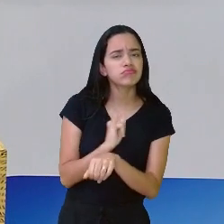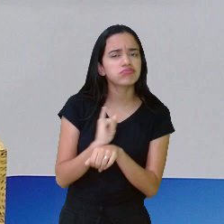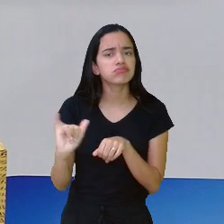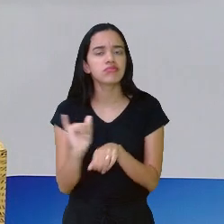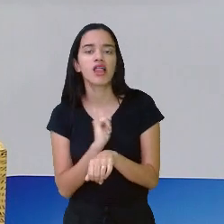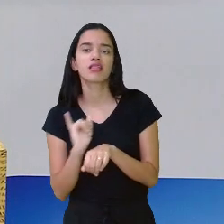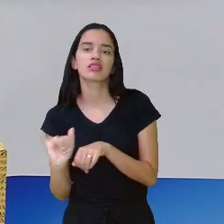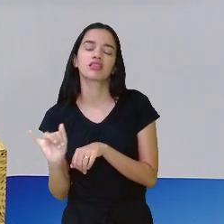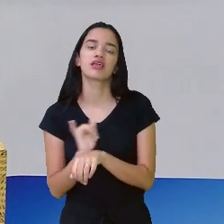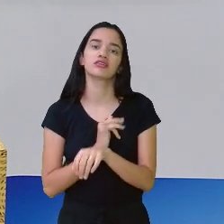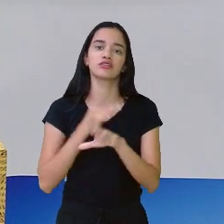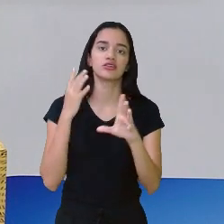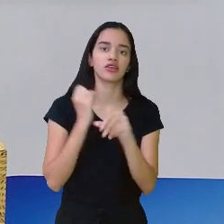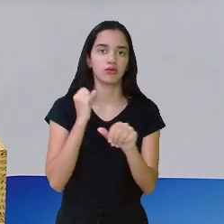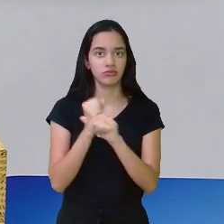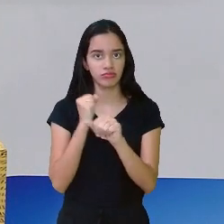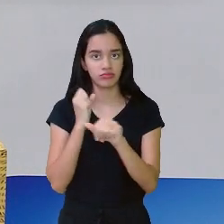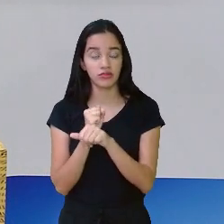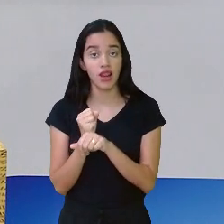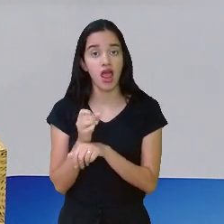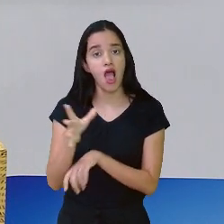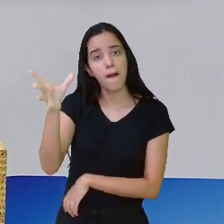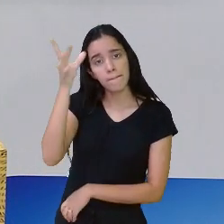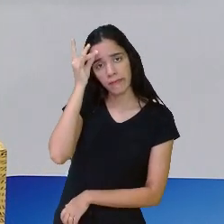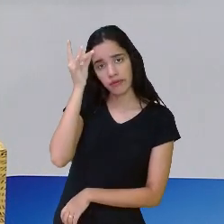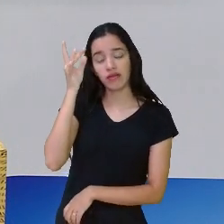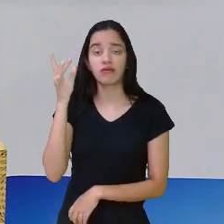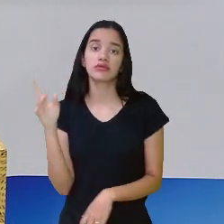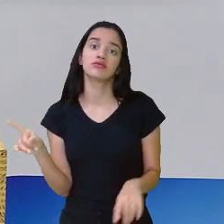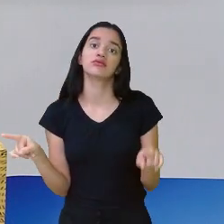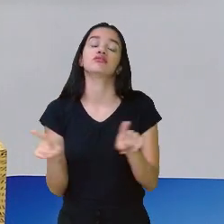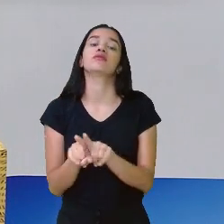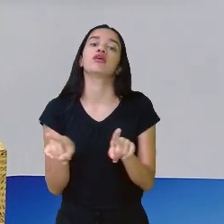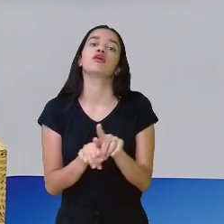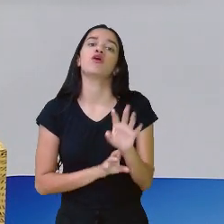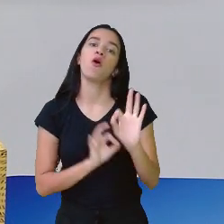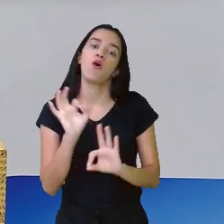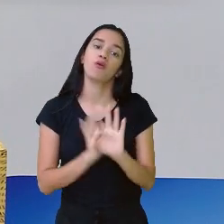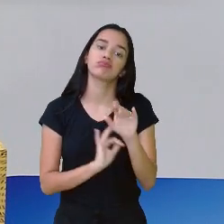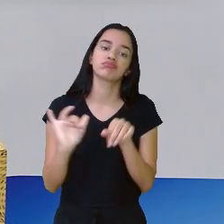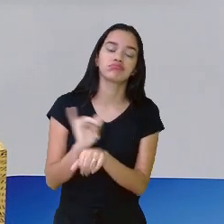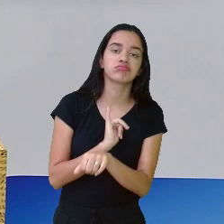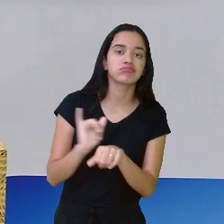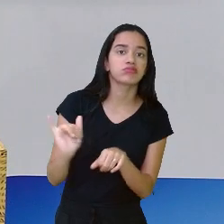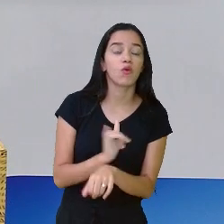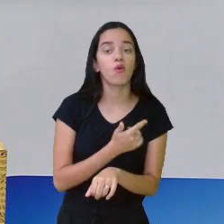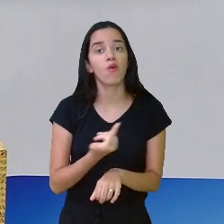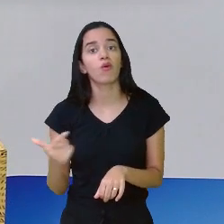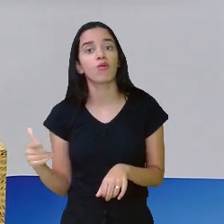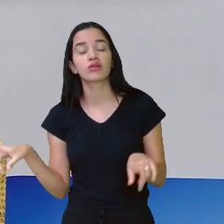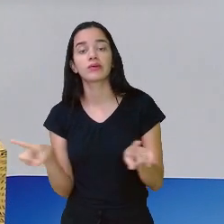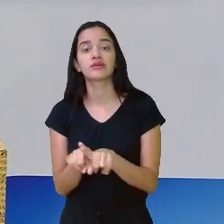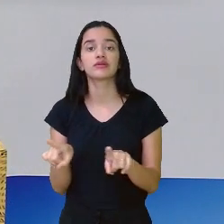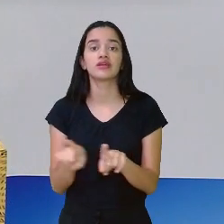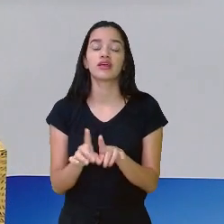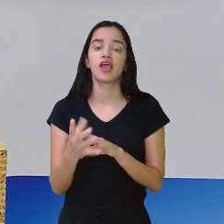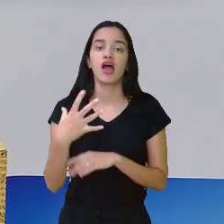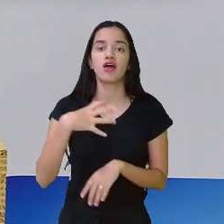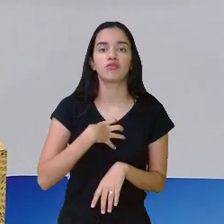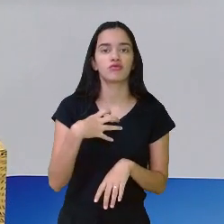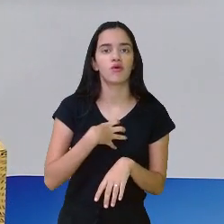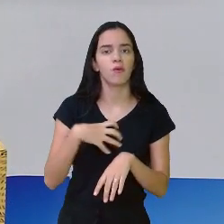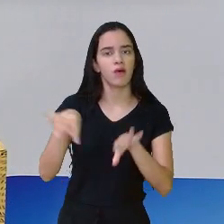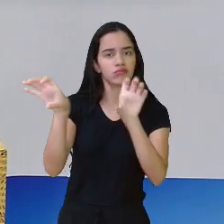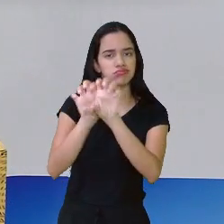as nossas operações mentalmente, arrumando outras estratégias, mas também tem aquela forma